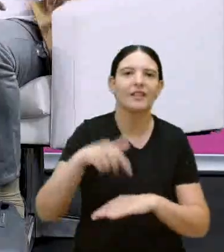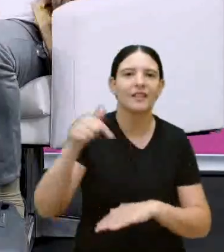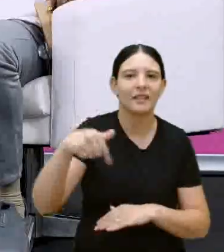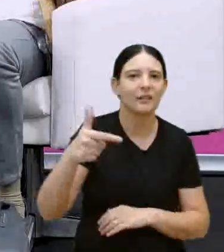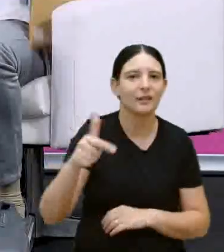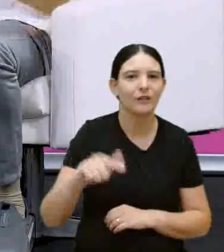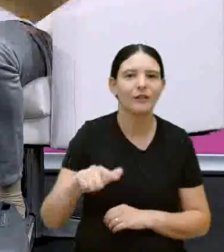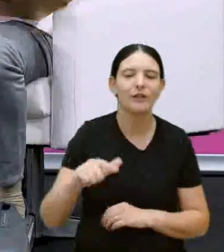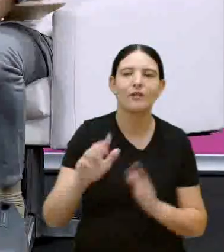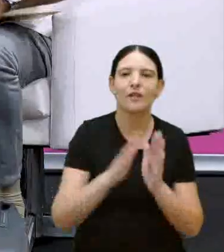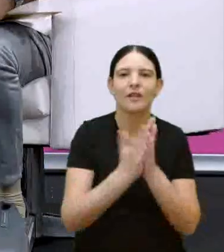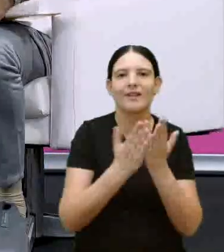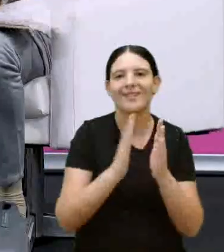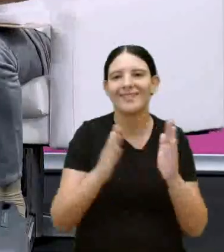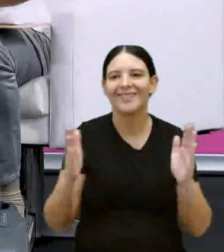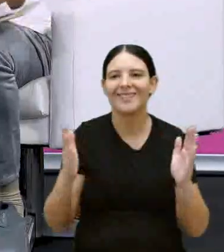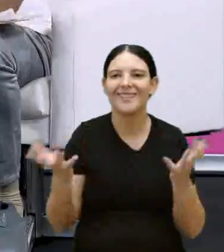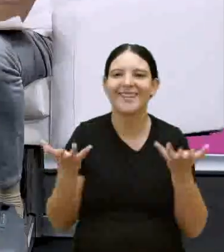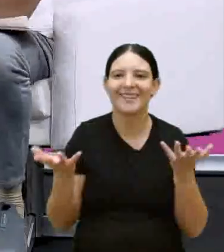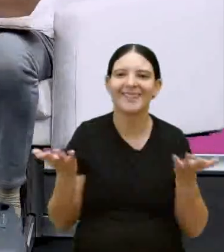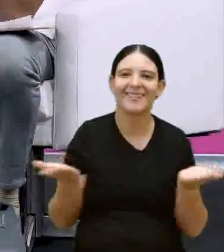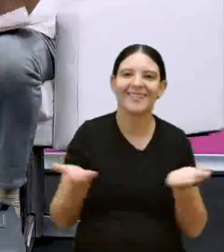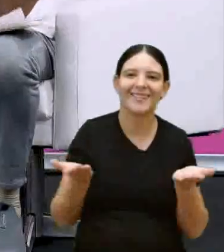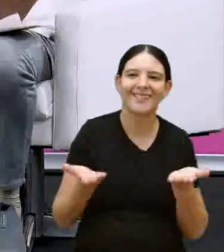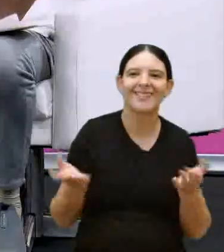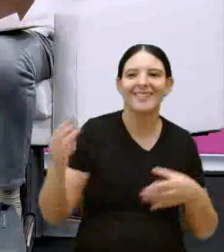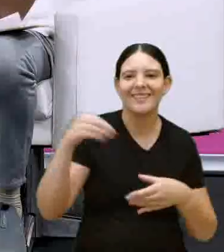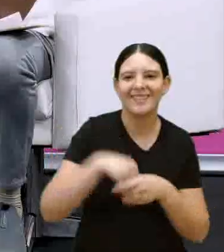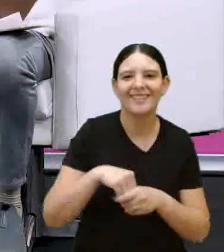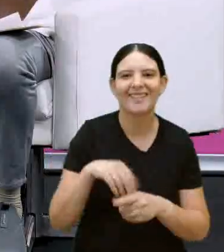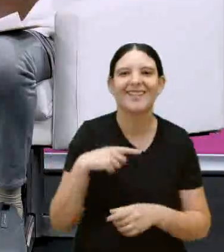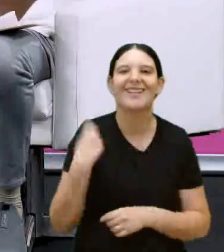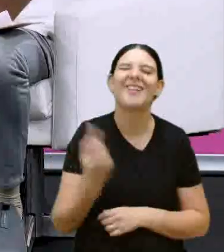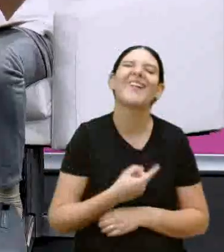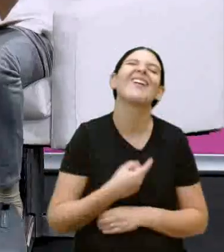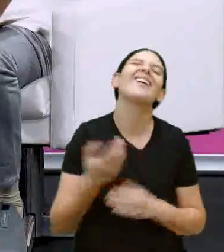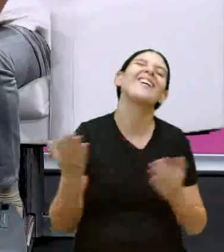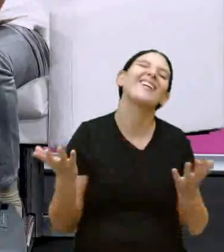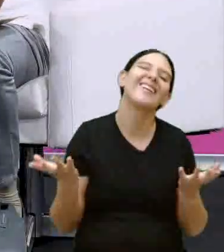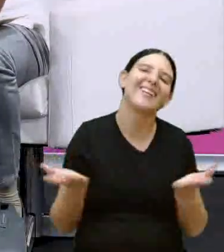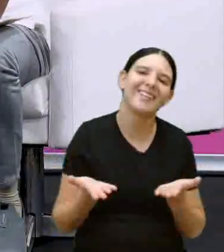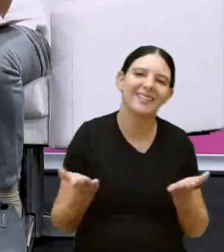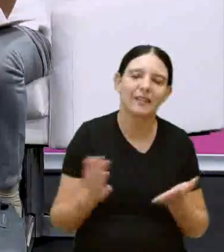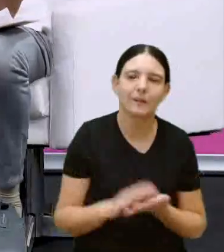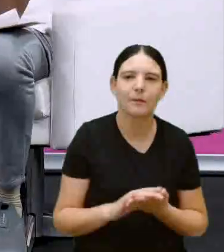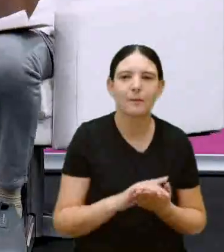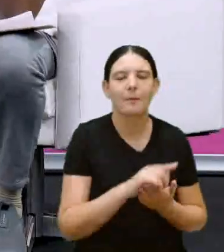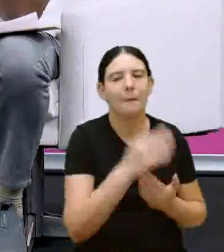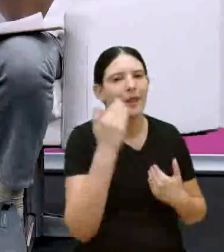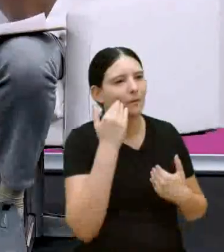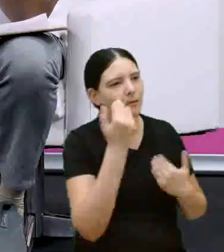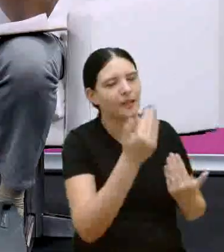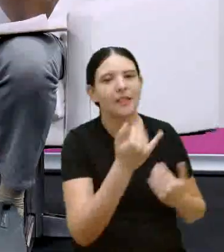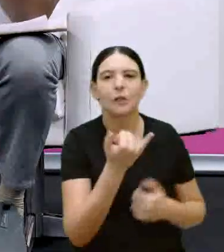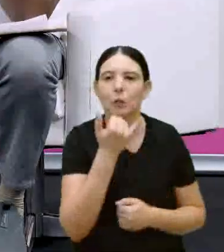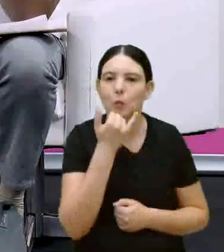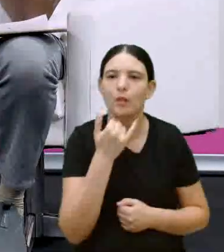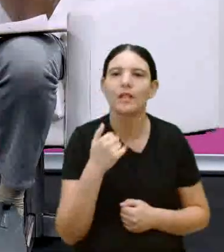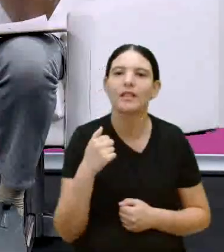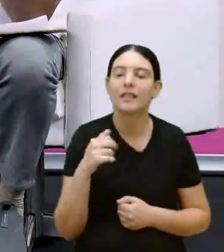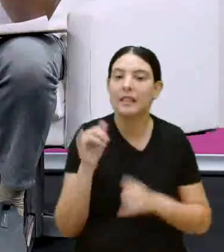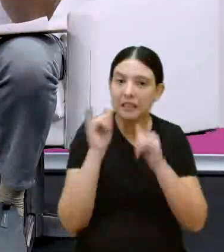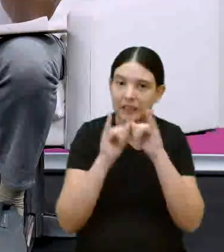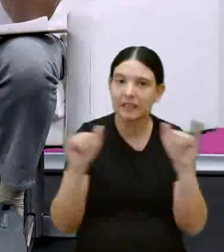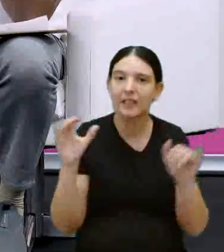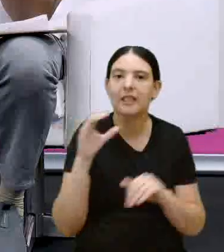biblioteca. Agora a gente tomou posse, né? A biblioteca agora é nossa. Gente, Rose, muito obrigado. Desculpa, um recado rapidinho. A gente